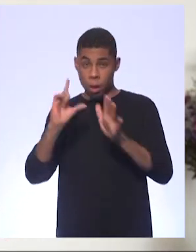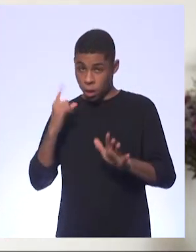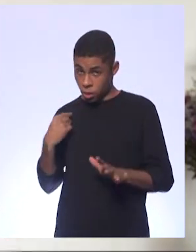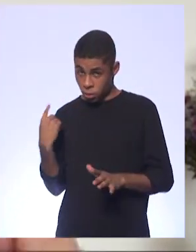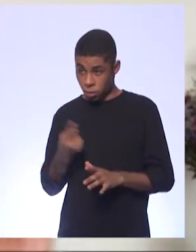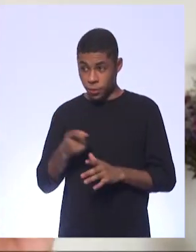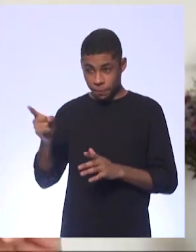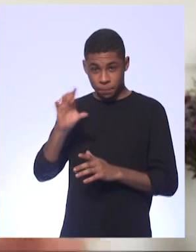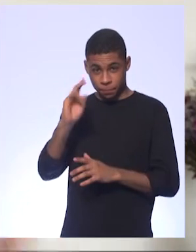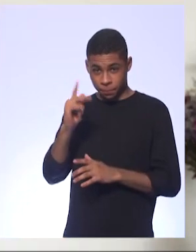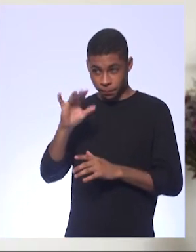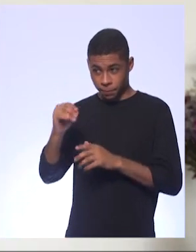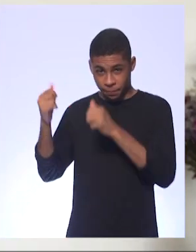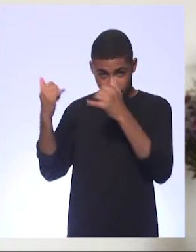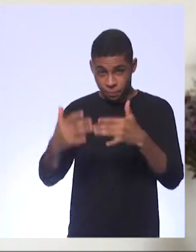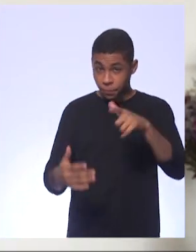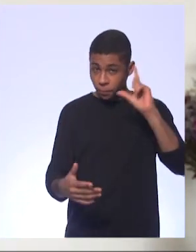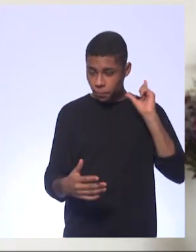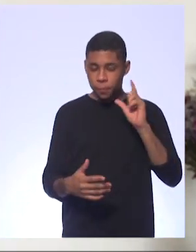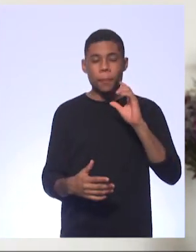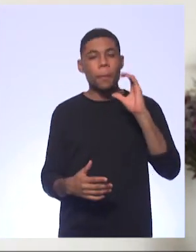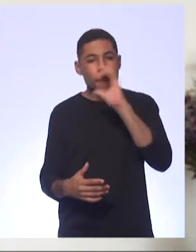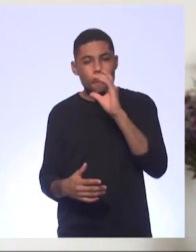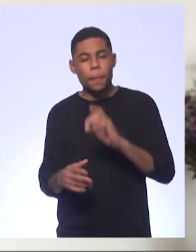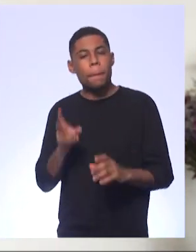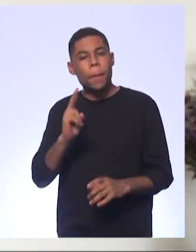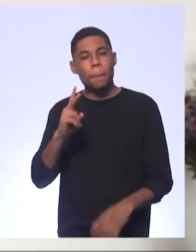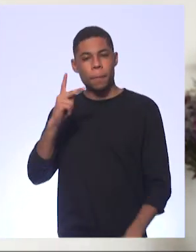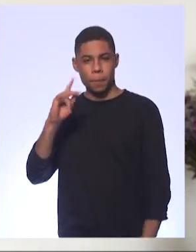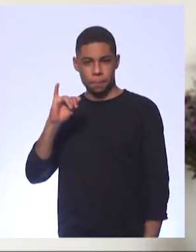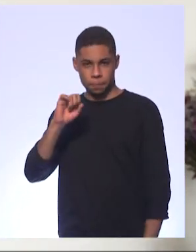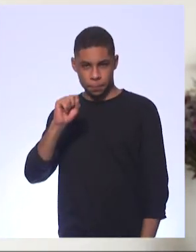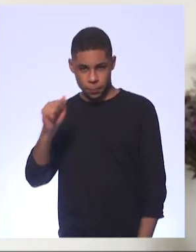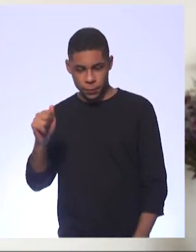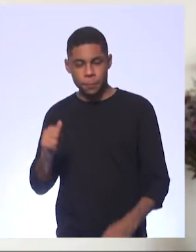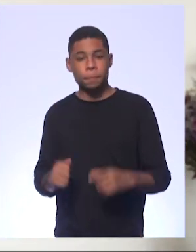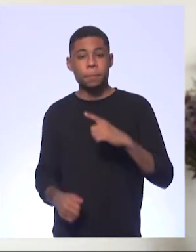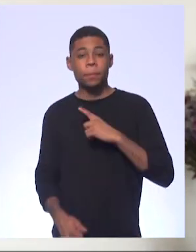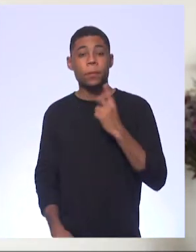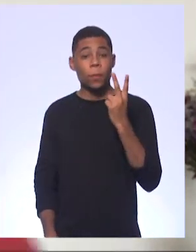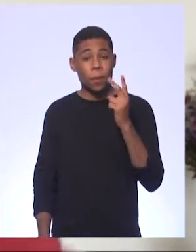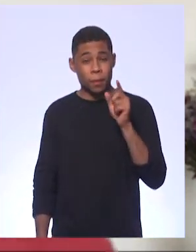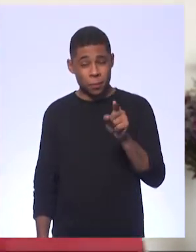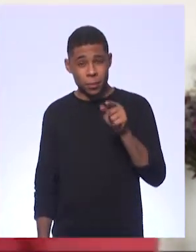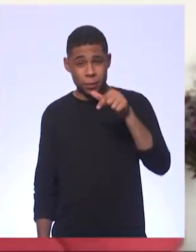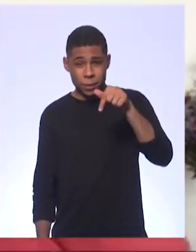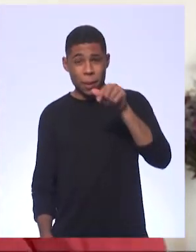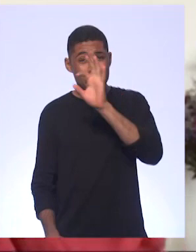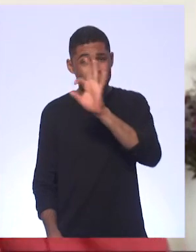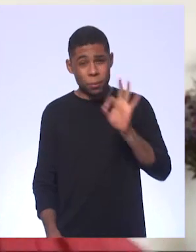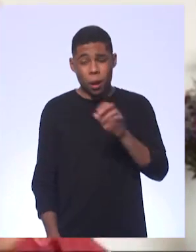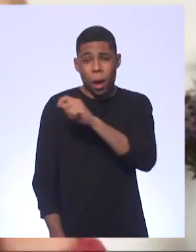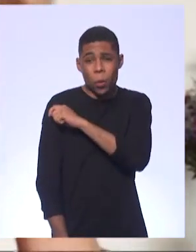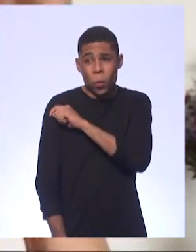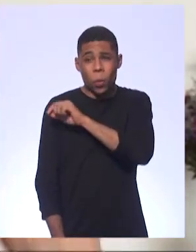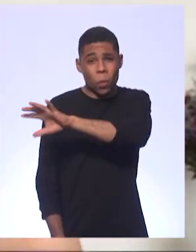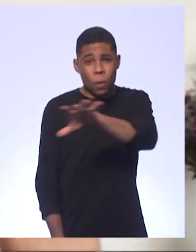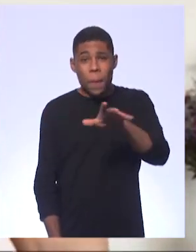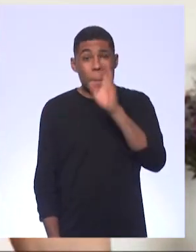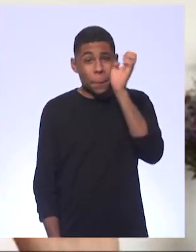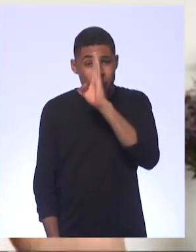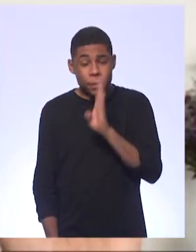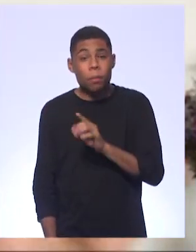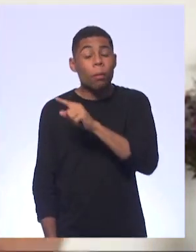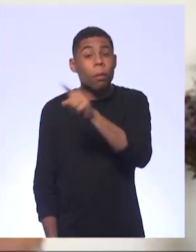ouvir o Chico. O último PISA, só 2,7% dos alunos brasileiros